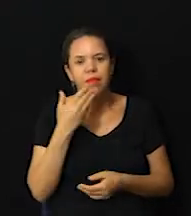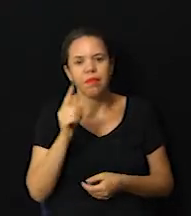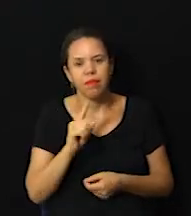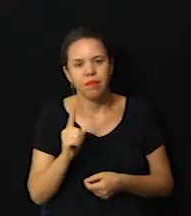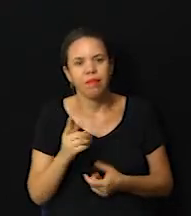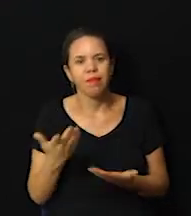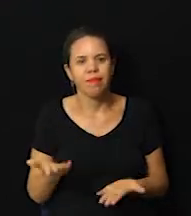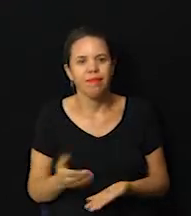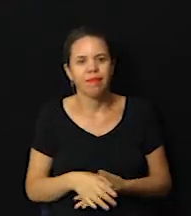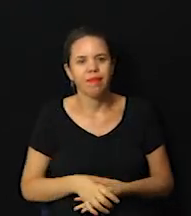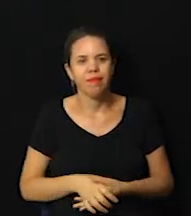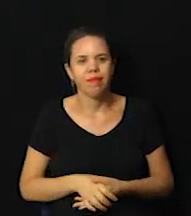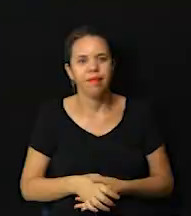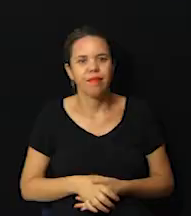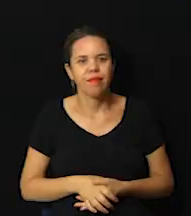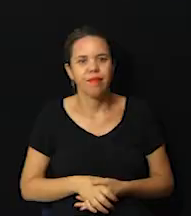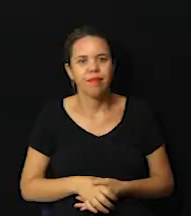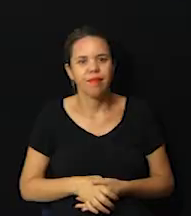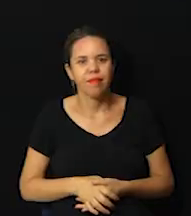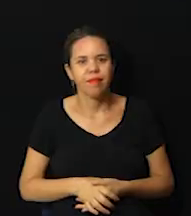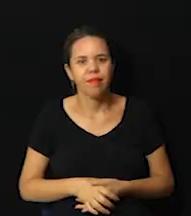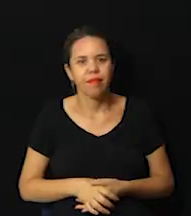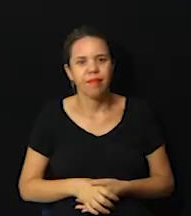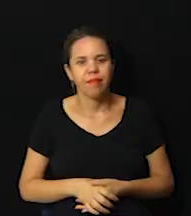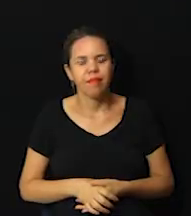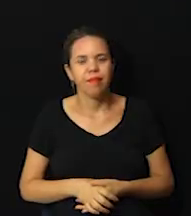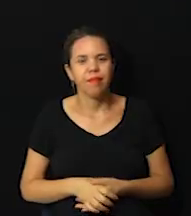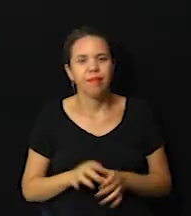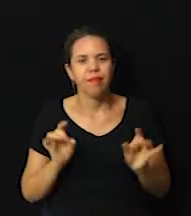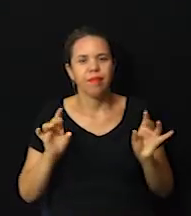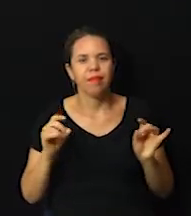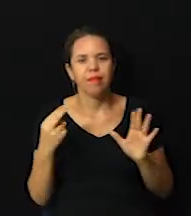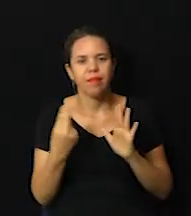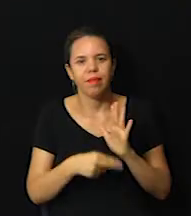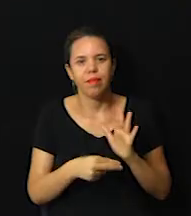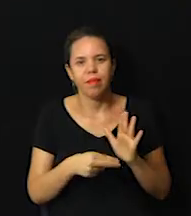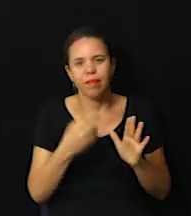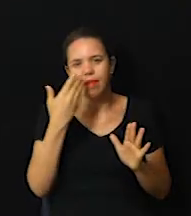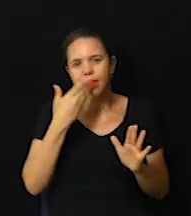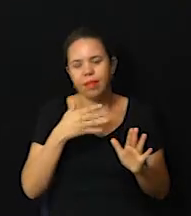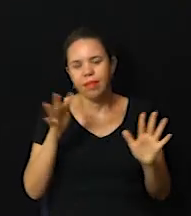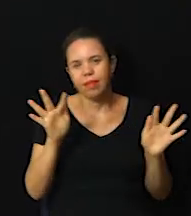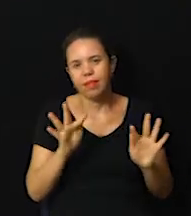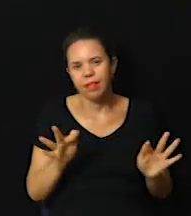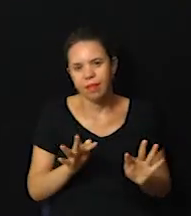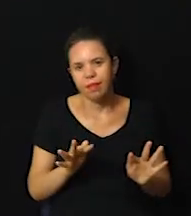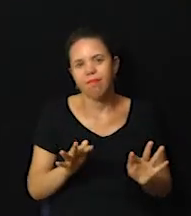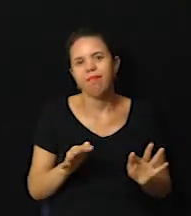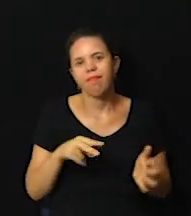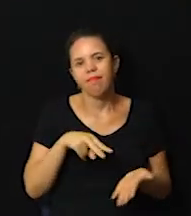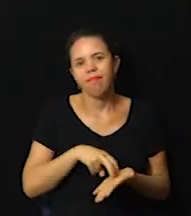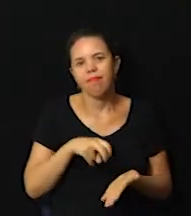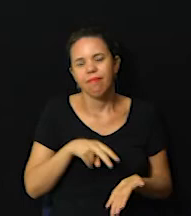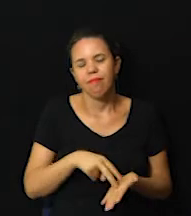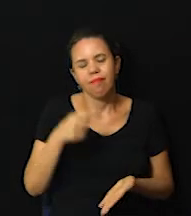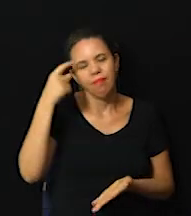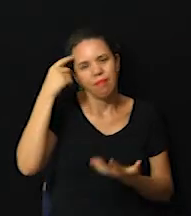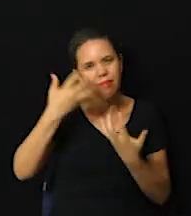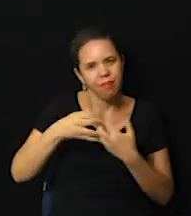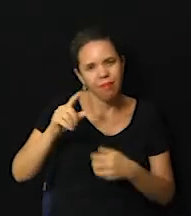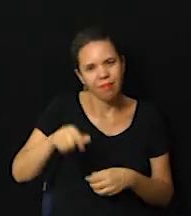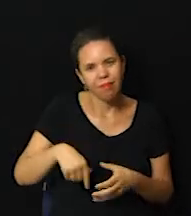Acredito. difícil. Mas valer o nome, o Criança Feliz. Isso, pois eu acho que eles, quando colocaram, pensaram